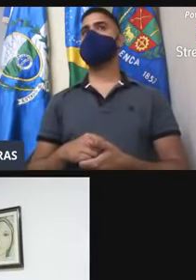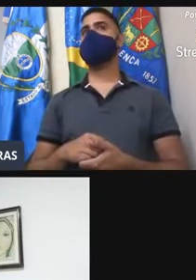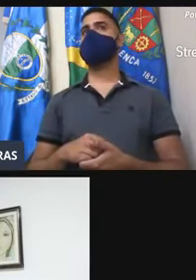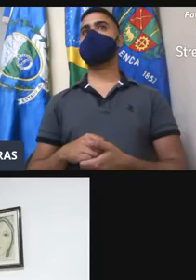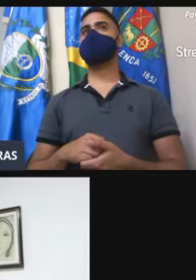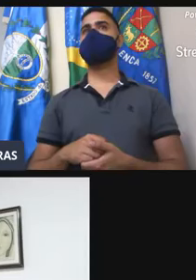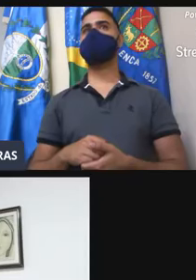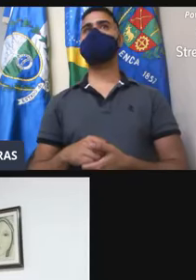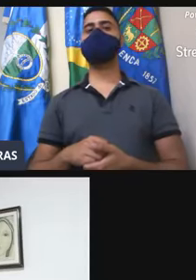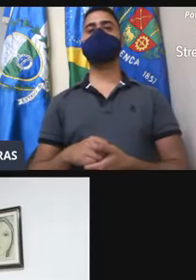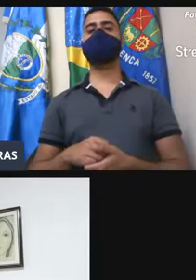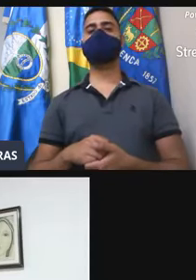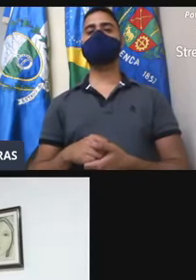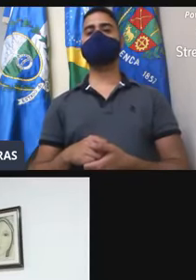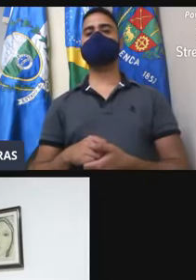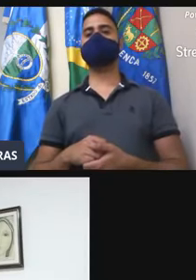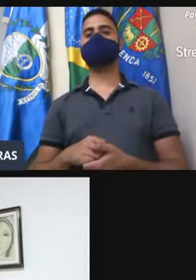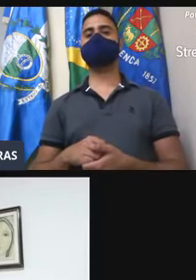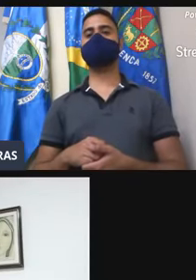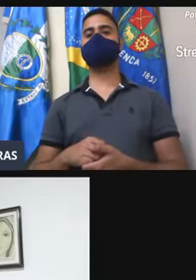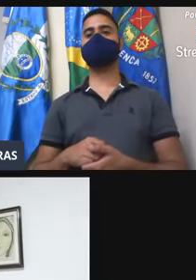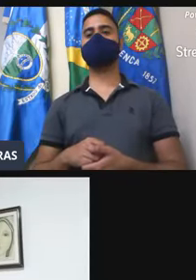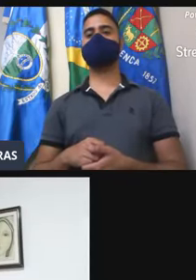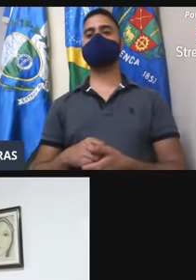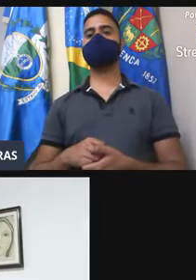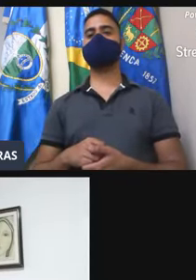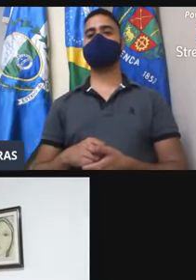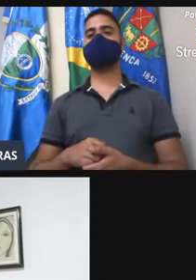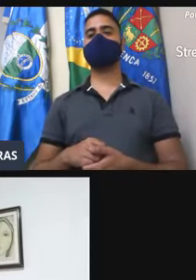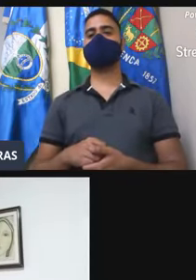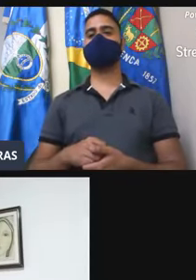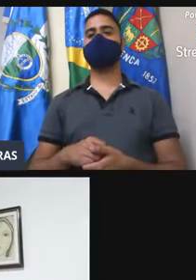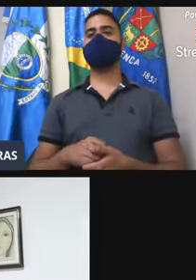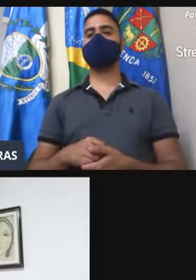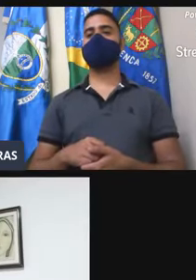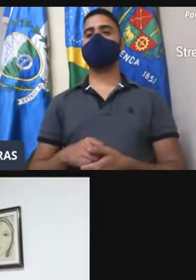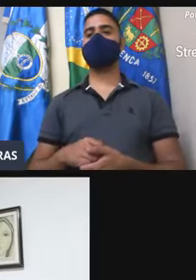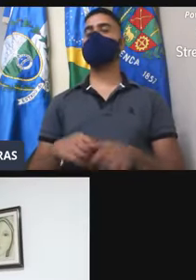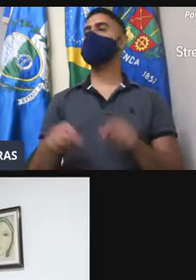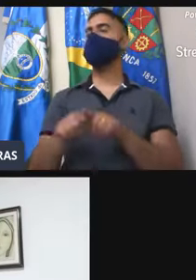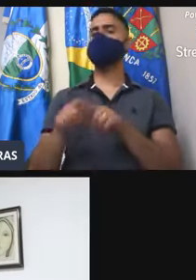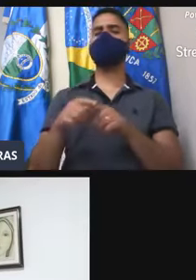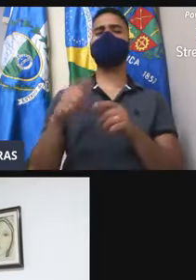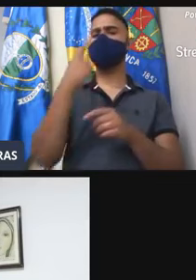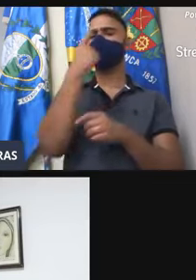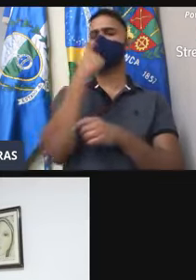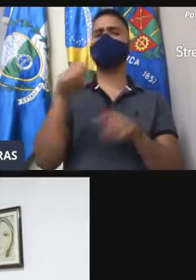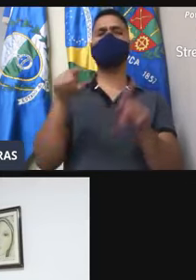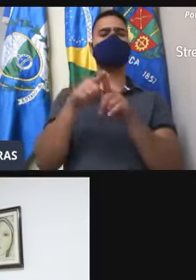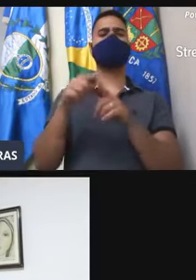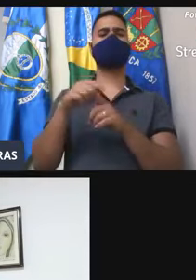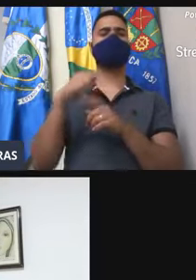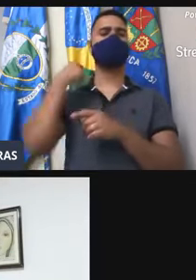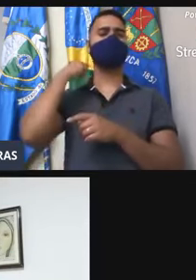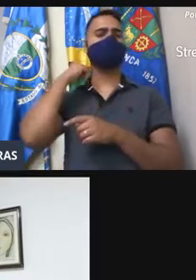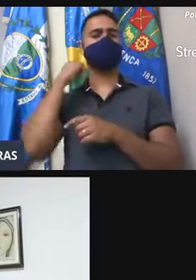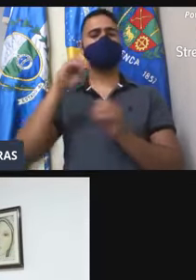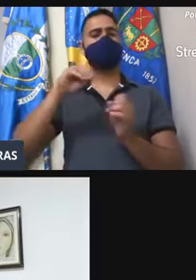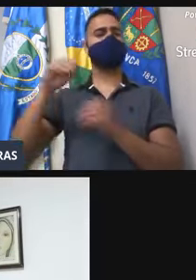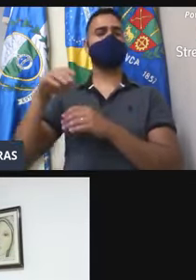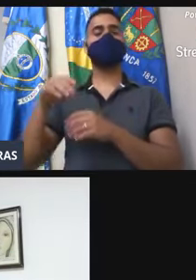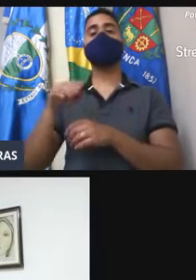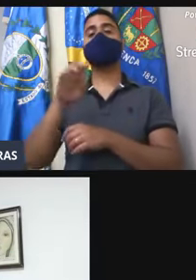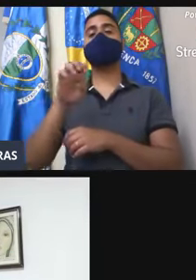seja realizada a limpeza e a colocação de placas. Proibido jogar lixo e entulho no terreno localizado na Rua das Flores, no